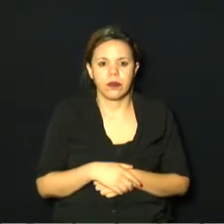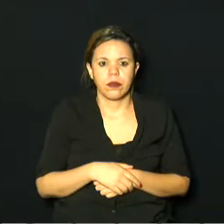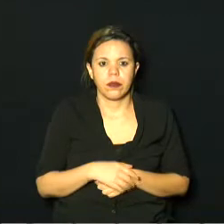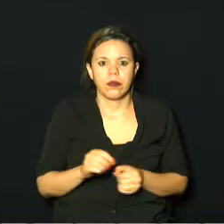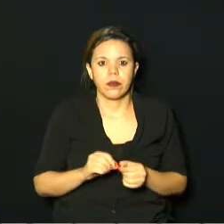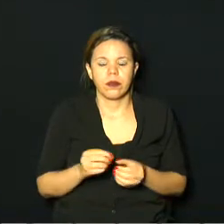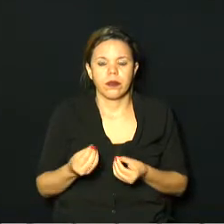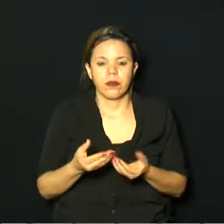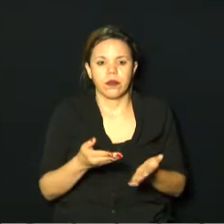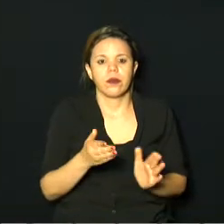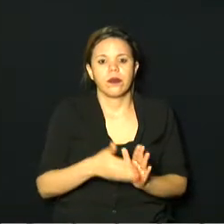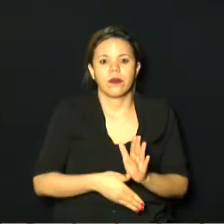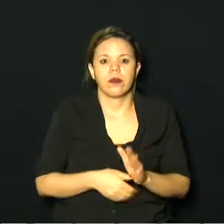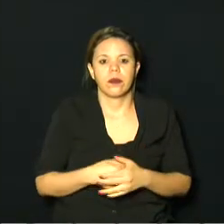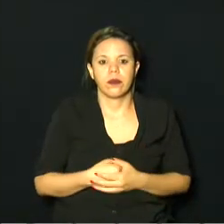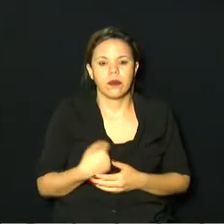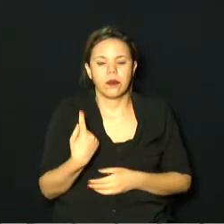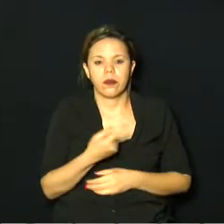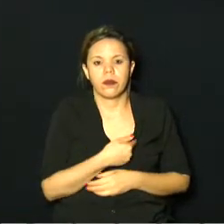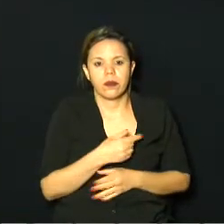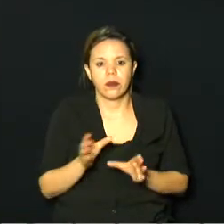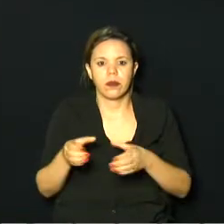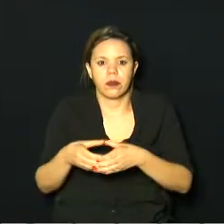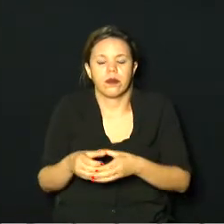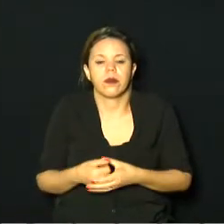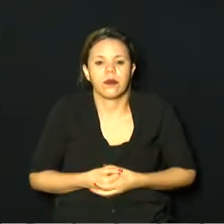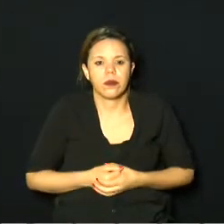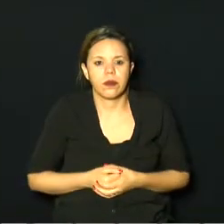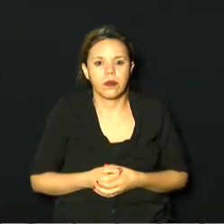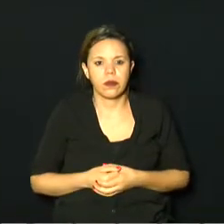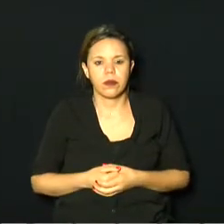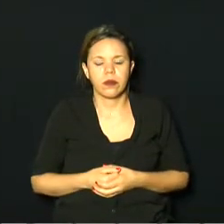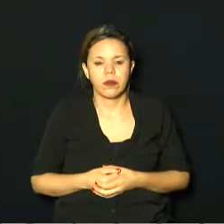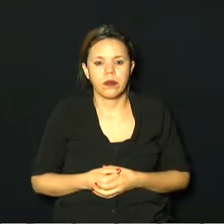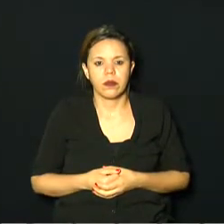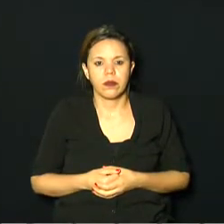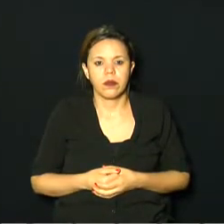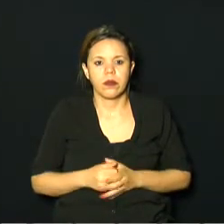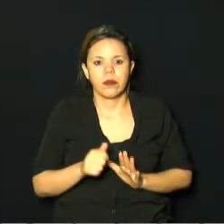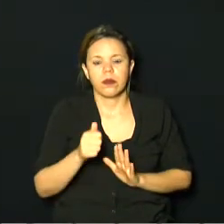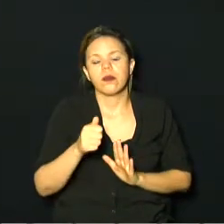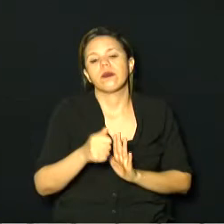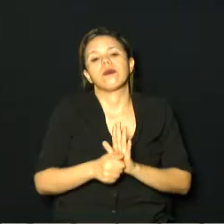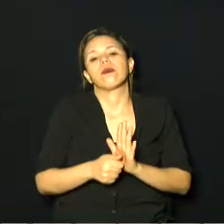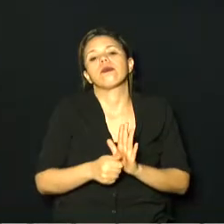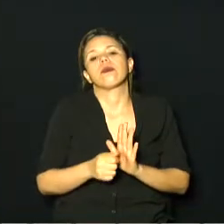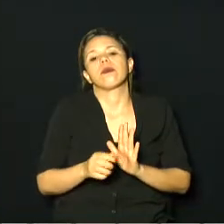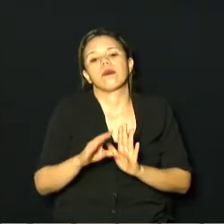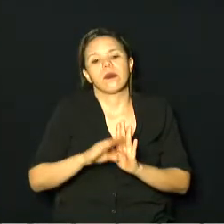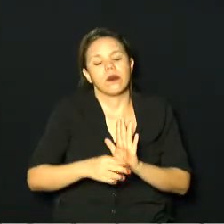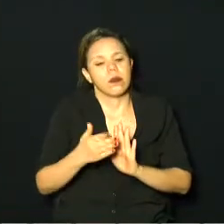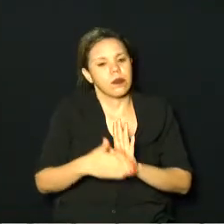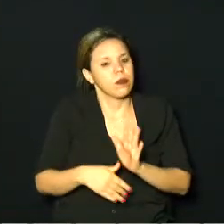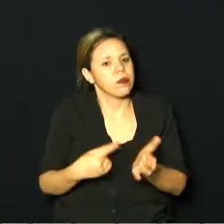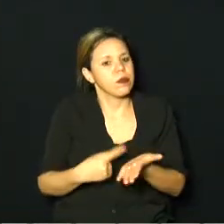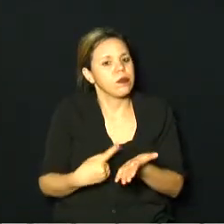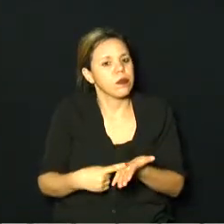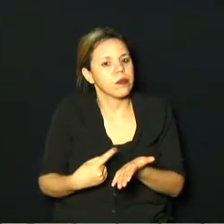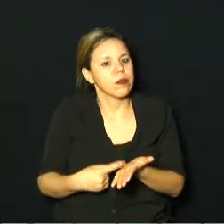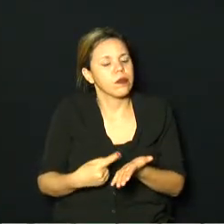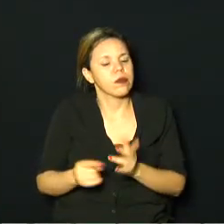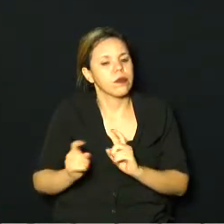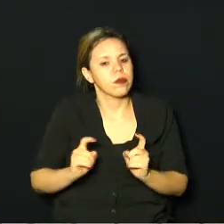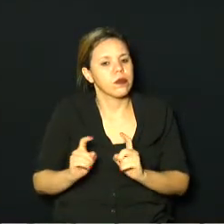fosse encaminhado para a nossa comissão as atas dessas reuniões, desses compromissos que foram